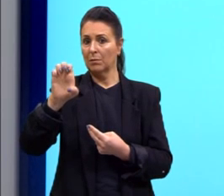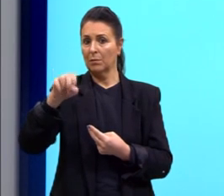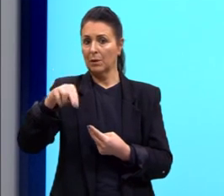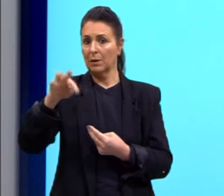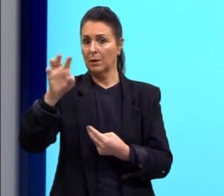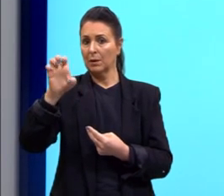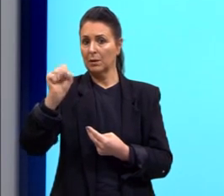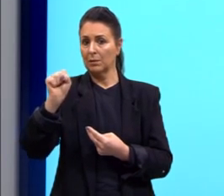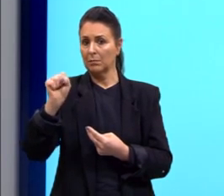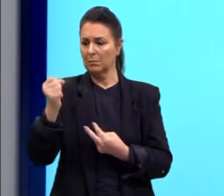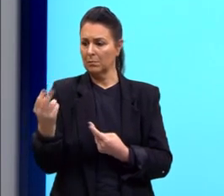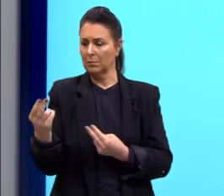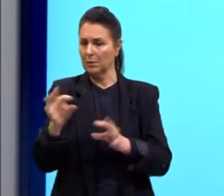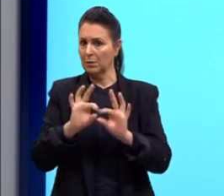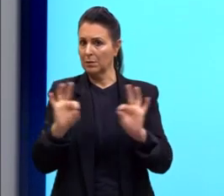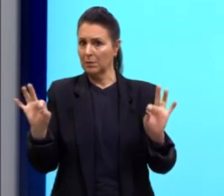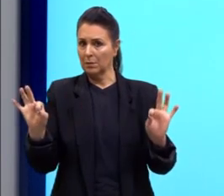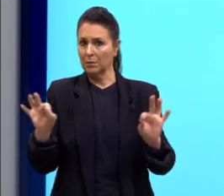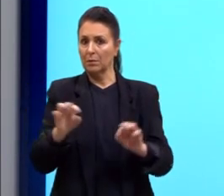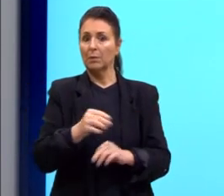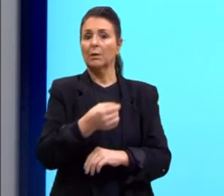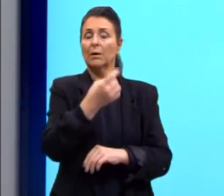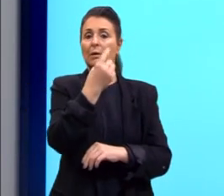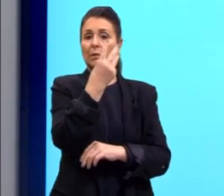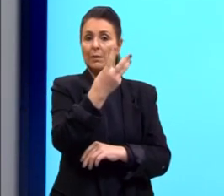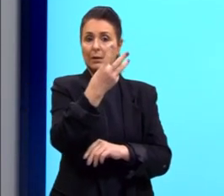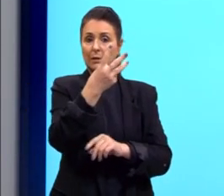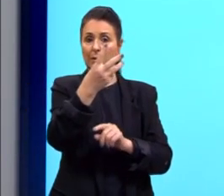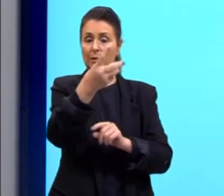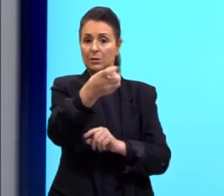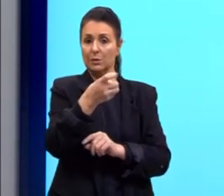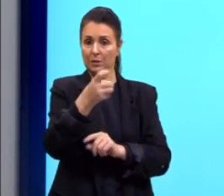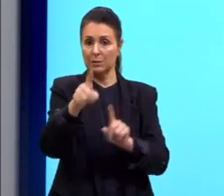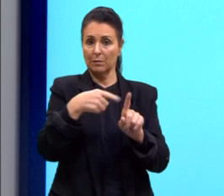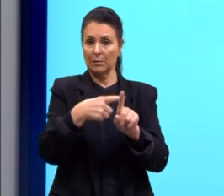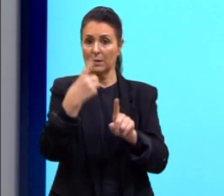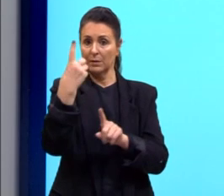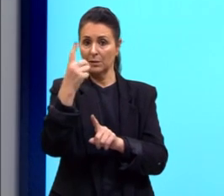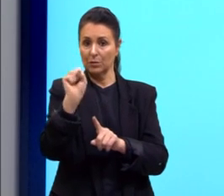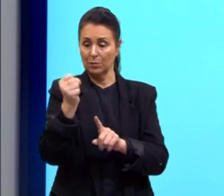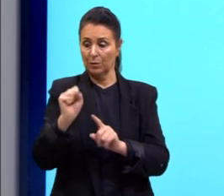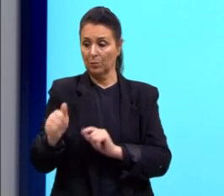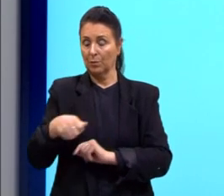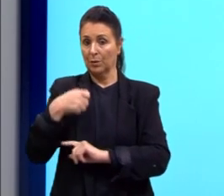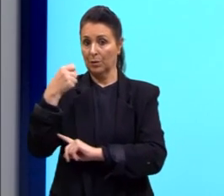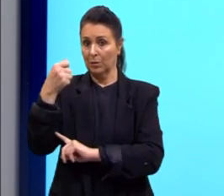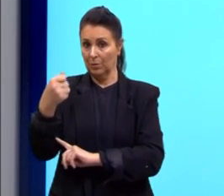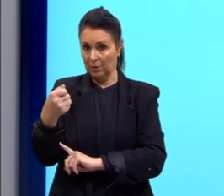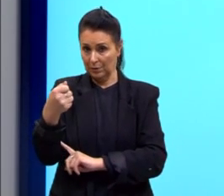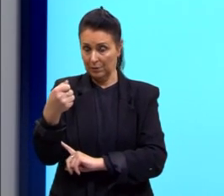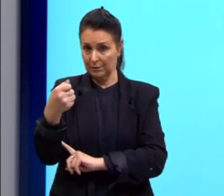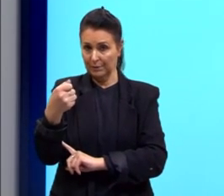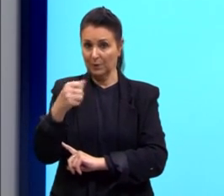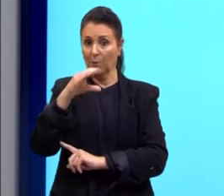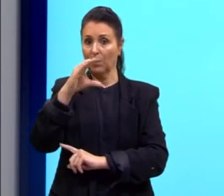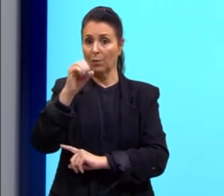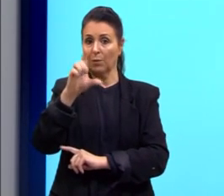e definimos aqui ó 3 x + 18 e o ar são ângulos colaterais